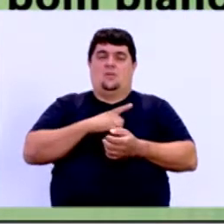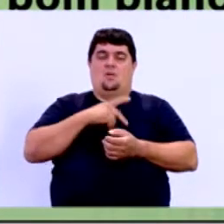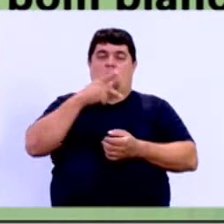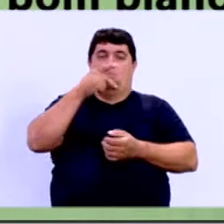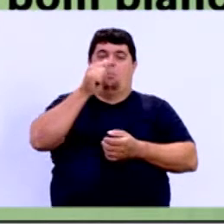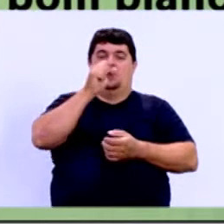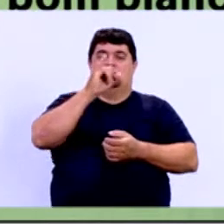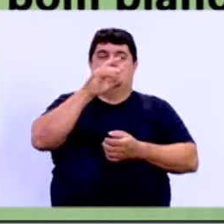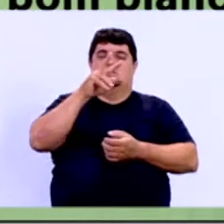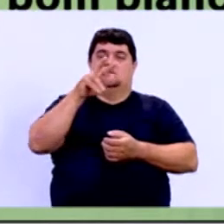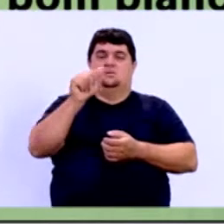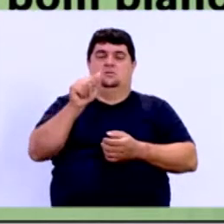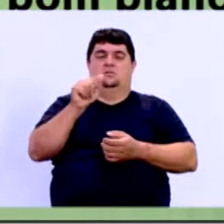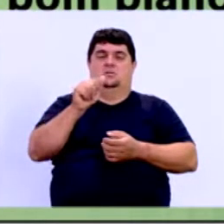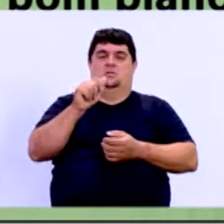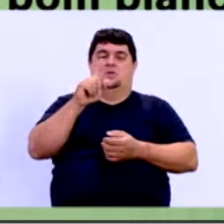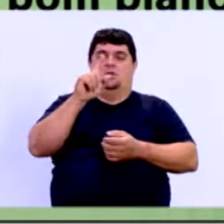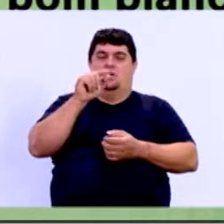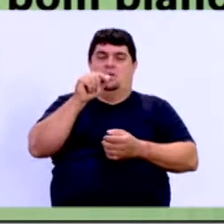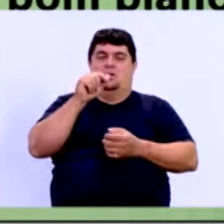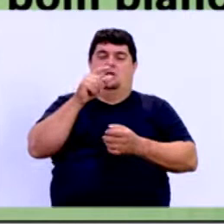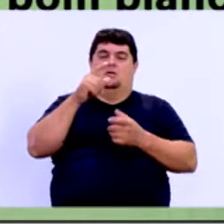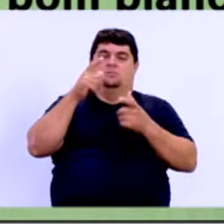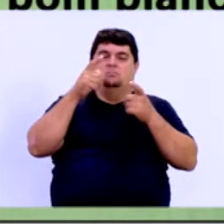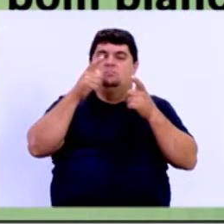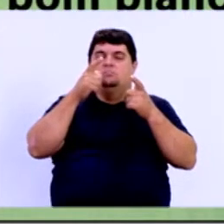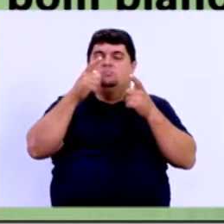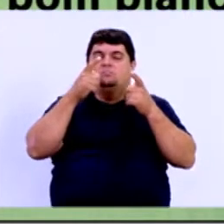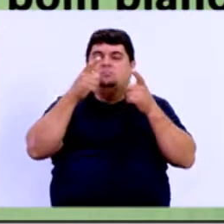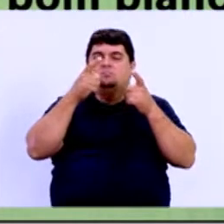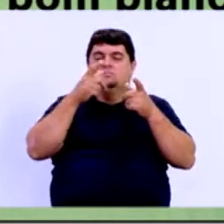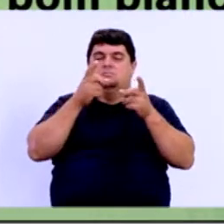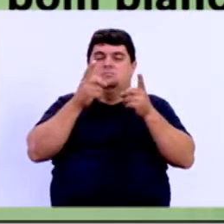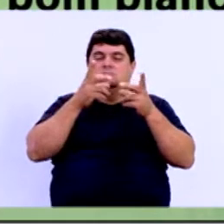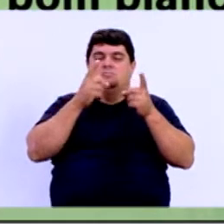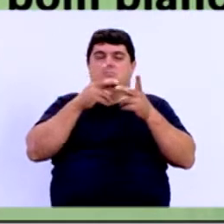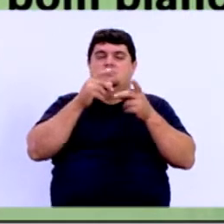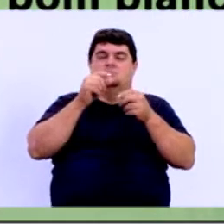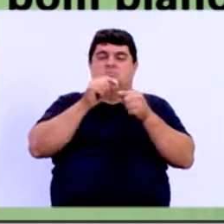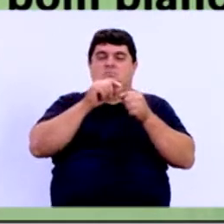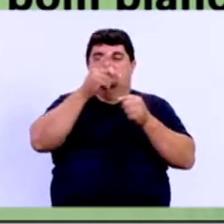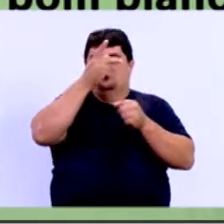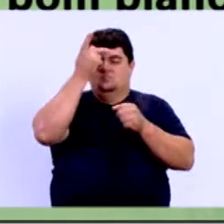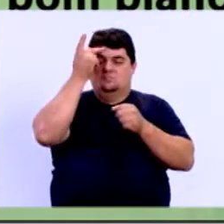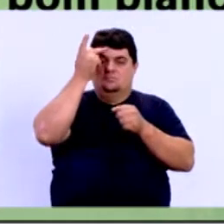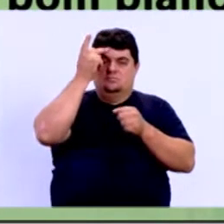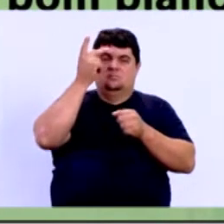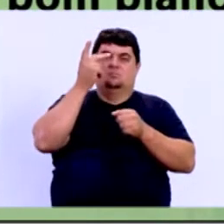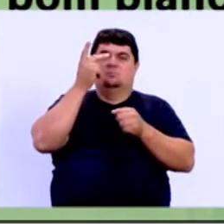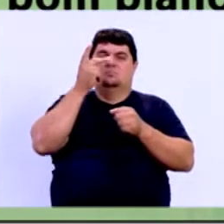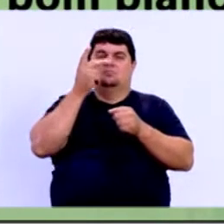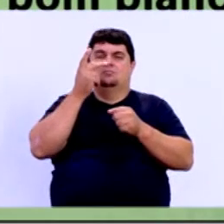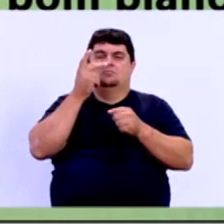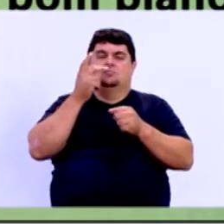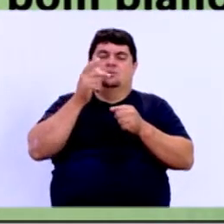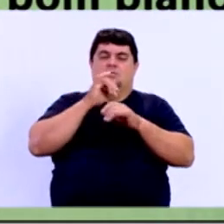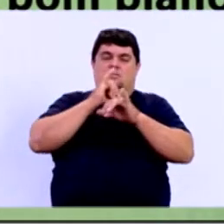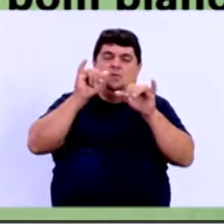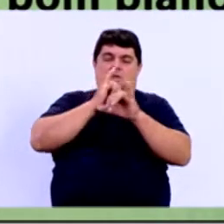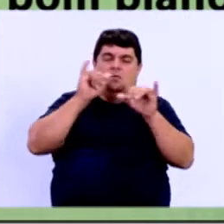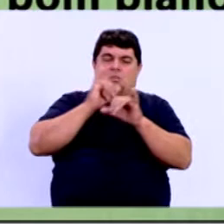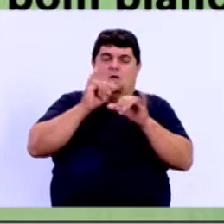passiva, que é a parte da venda realizada pelo trabalho de